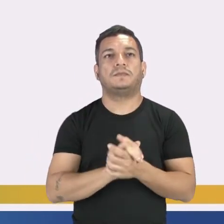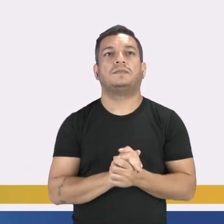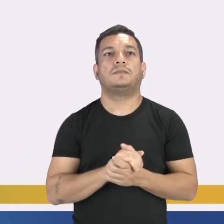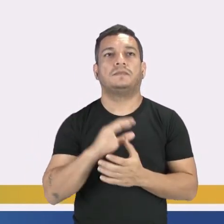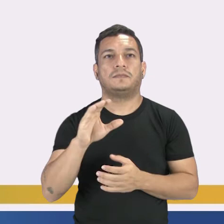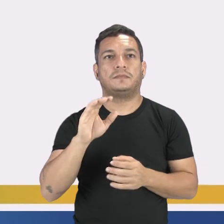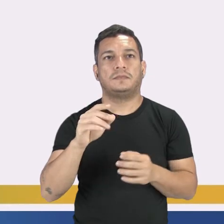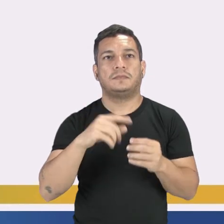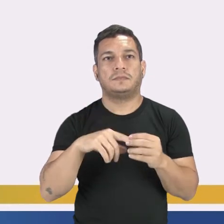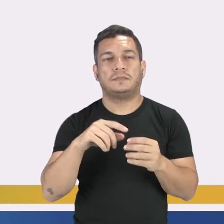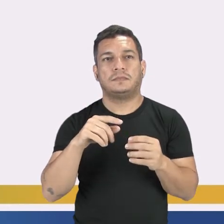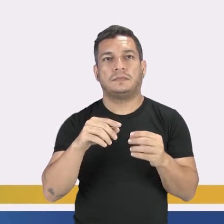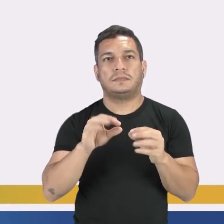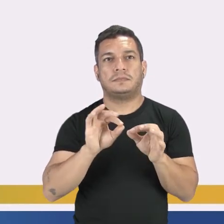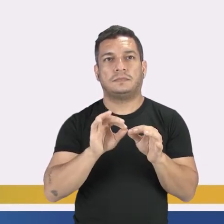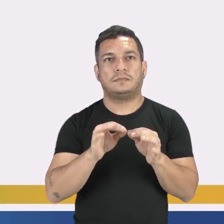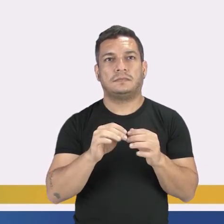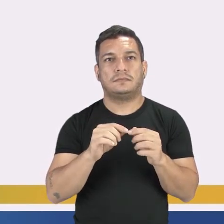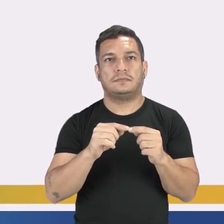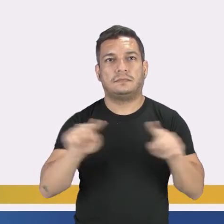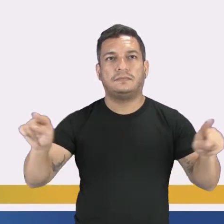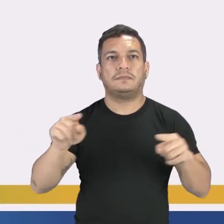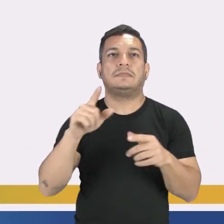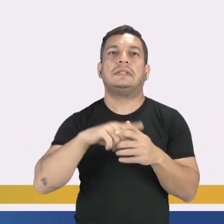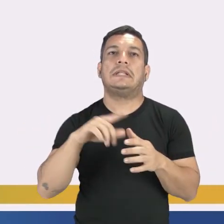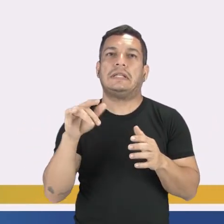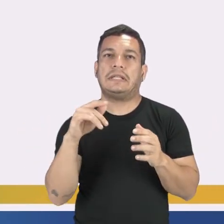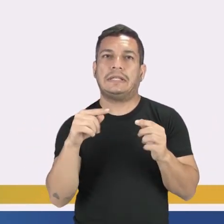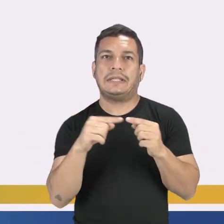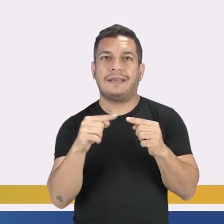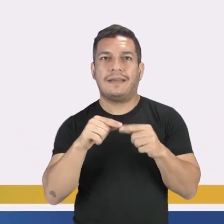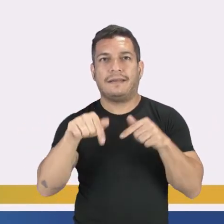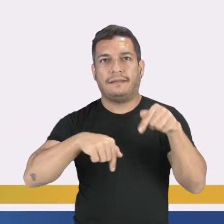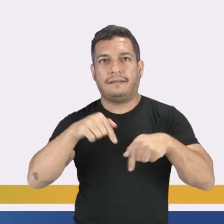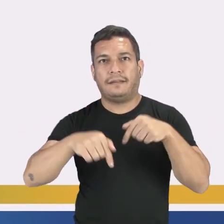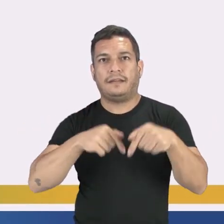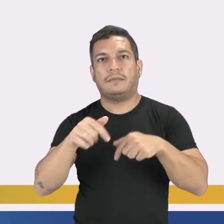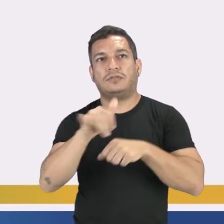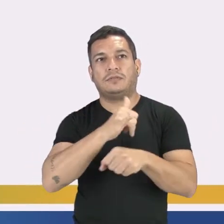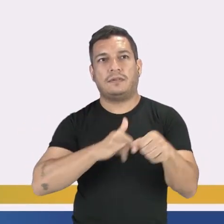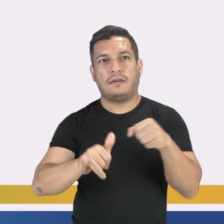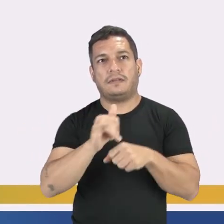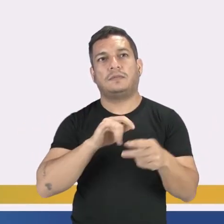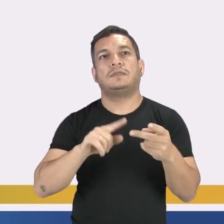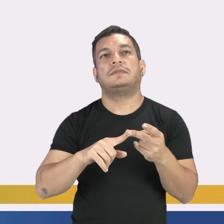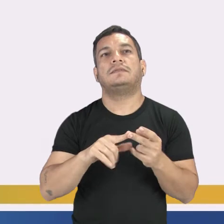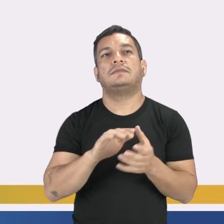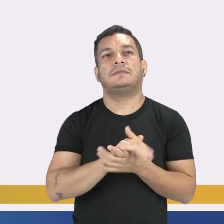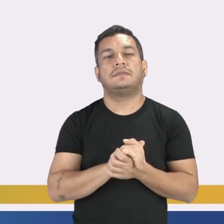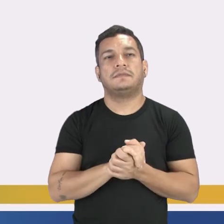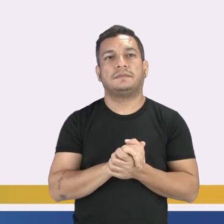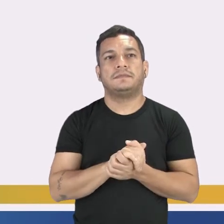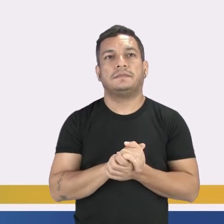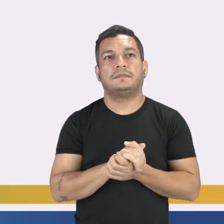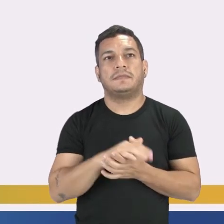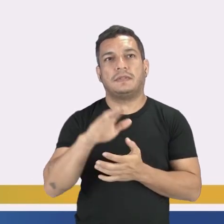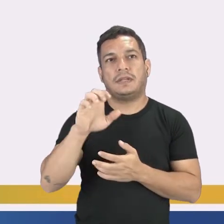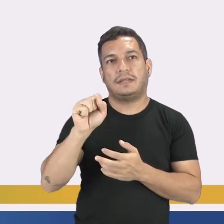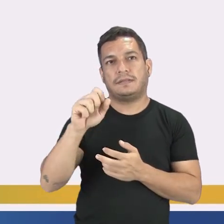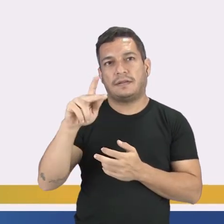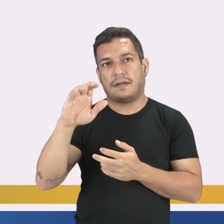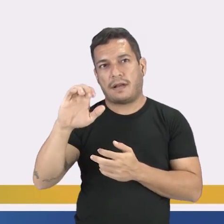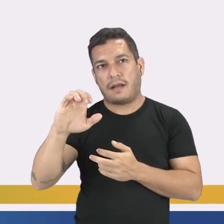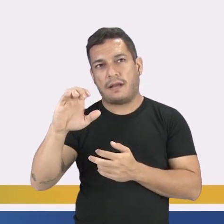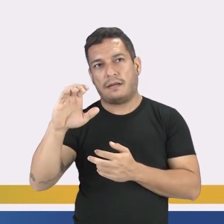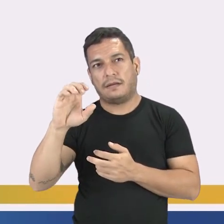C, de ruptura de ligações químicas entre os átomos que as formam. D, de escape de elétrons da eletrosfera que as forma. E